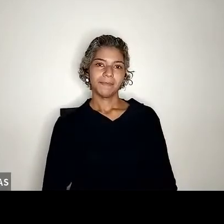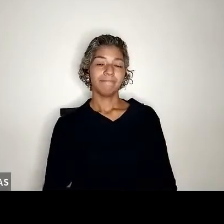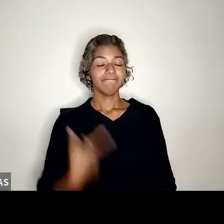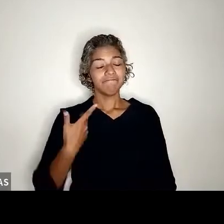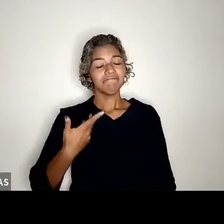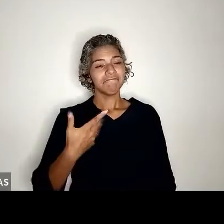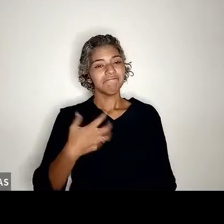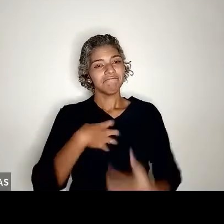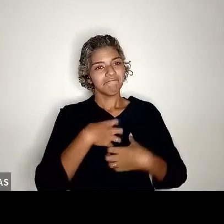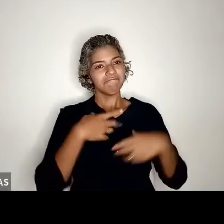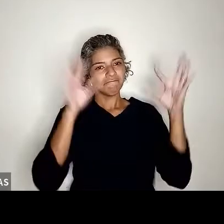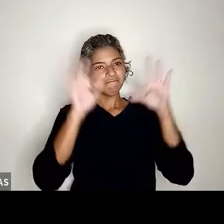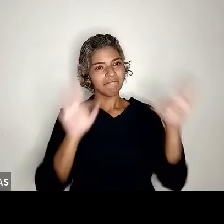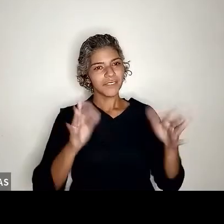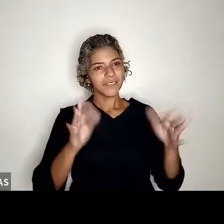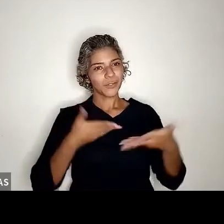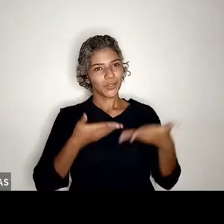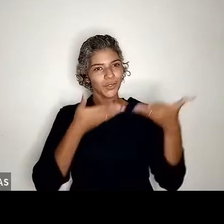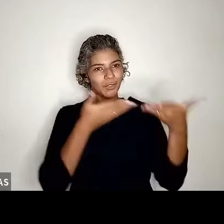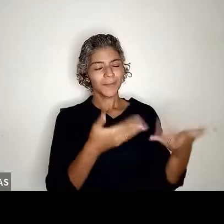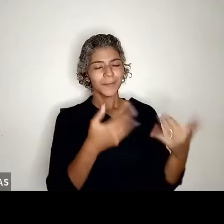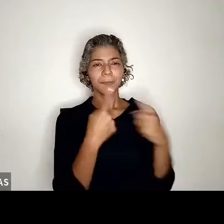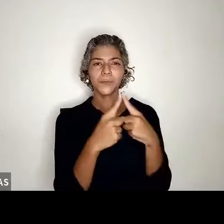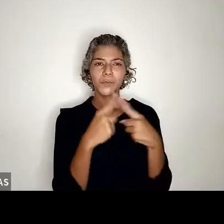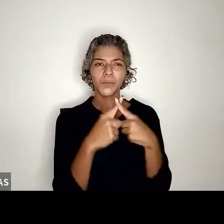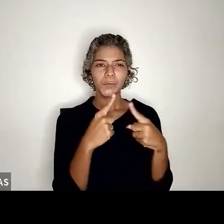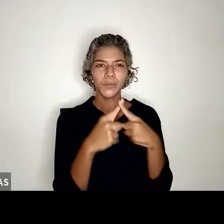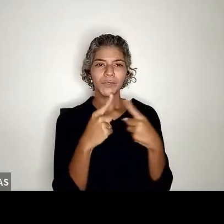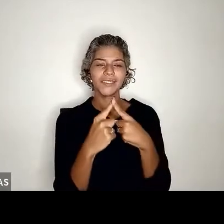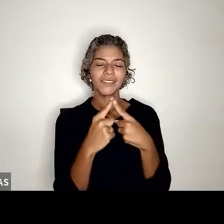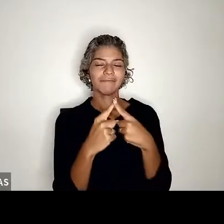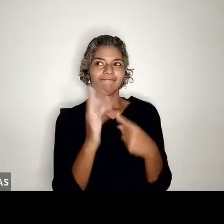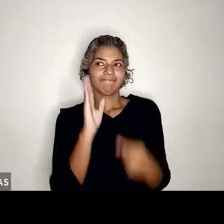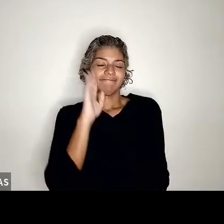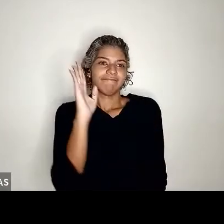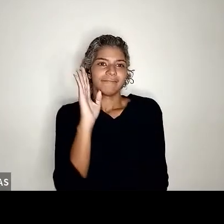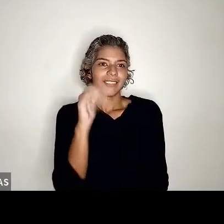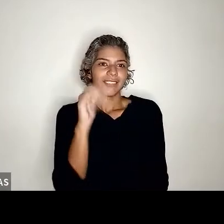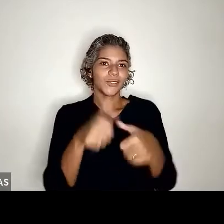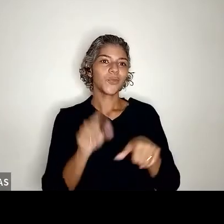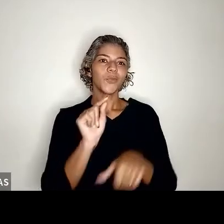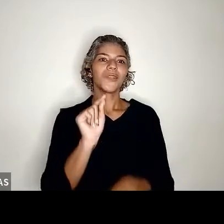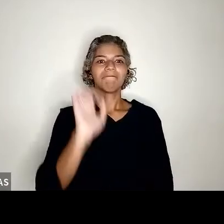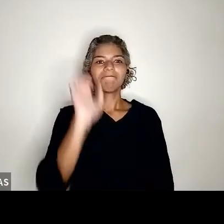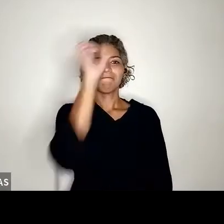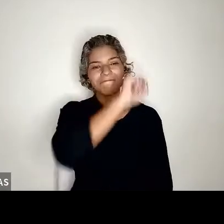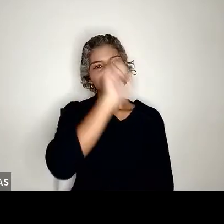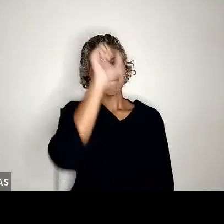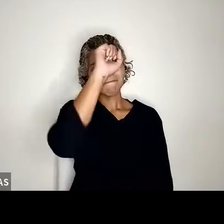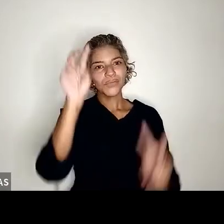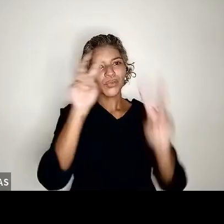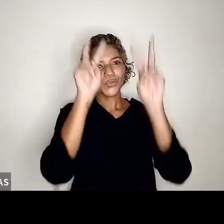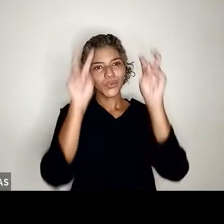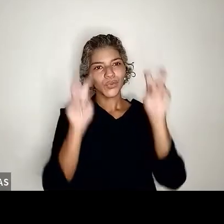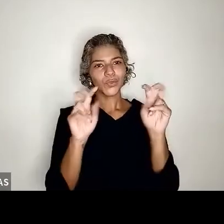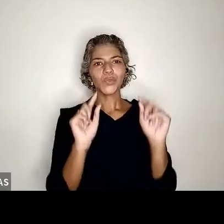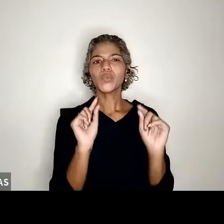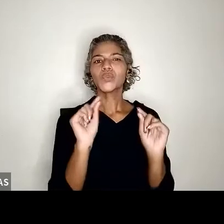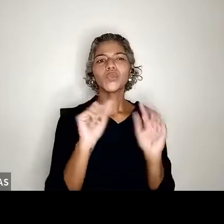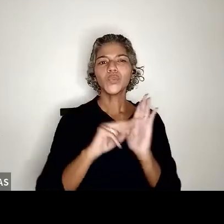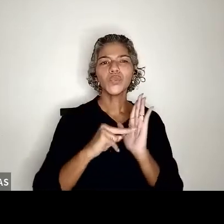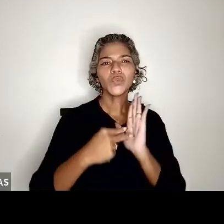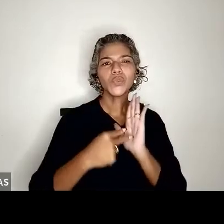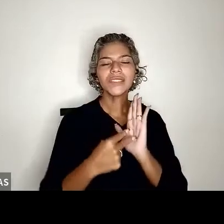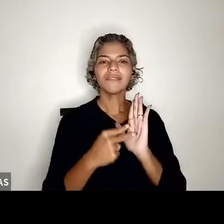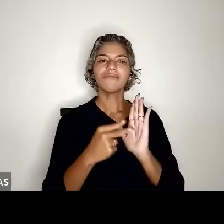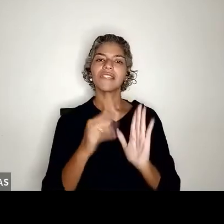com o convite, né? Porque principalmente porque eu estou aprendendo sobre isso, aprendendo o que significa ser uma